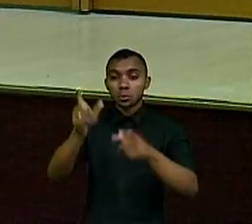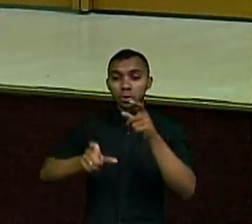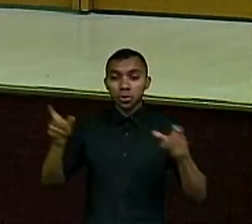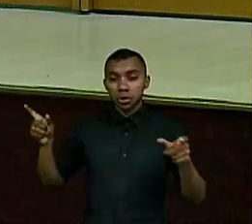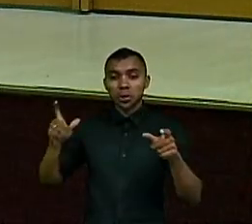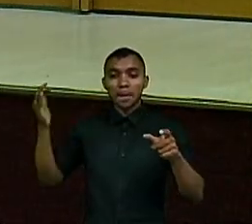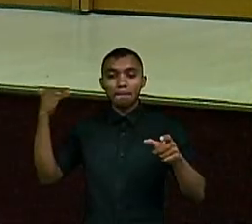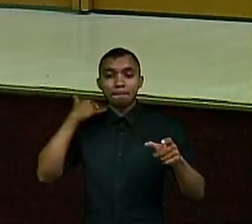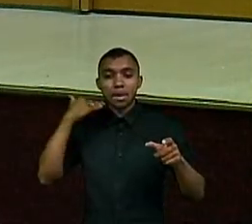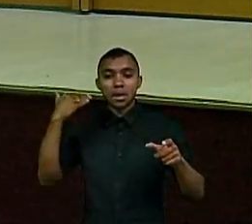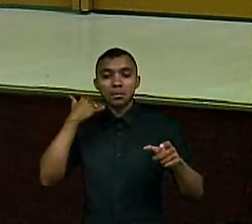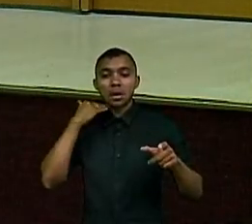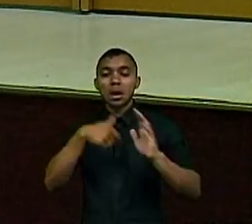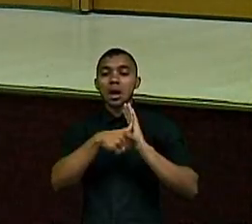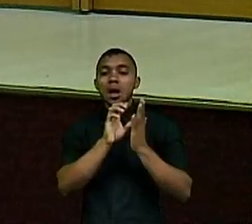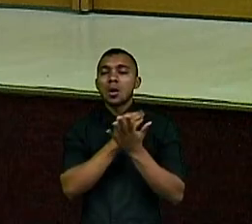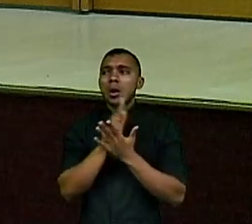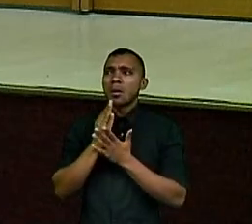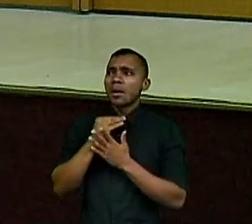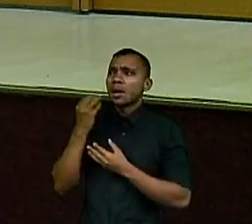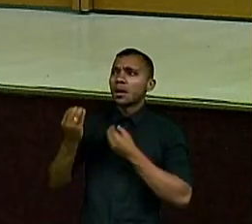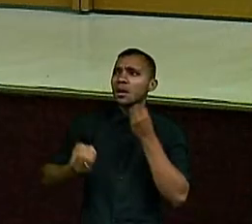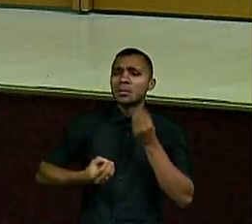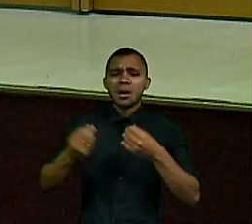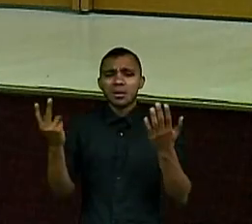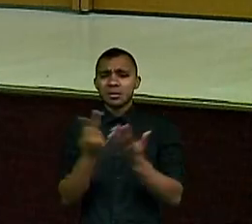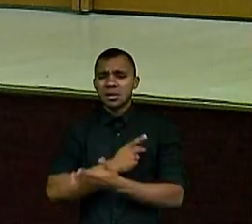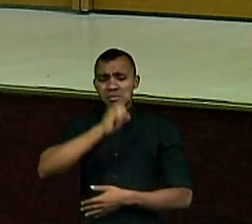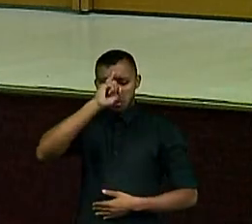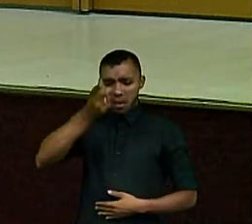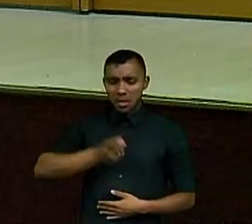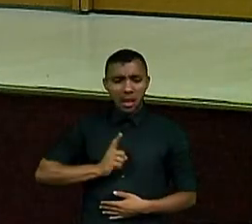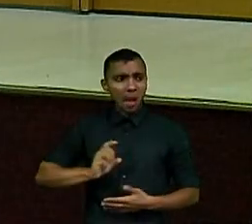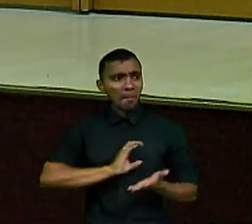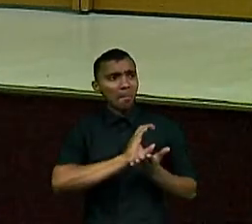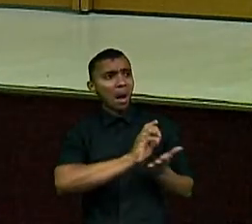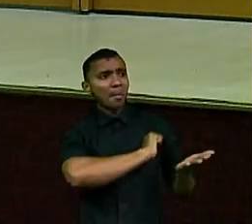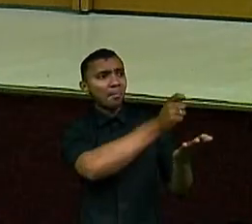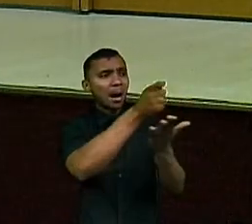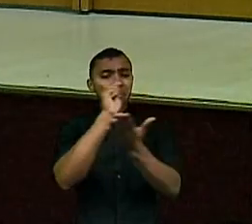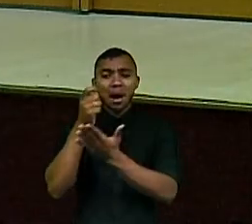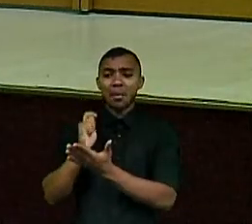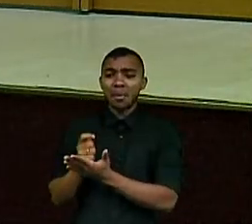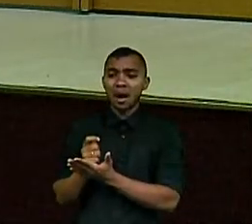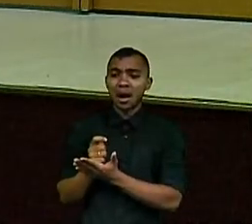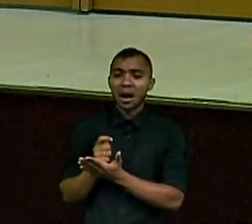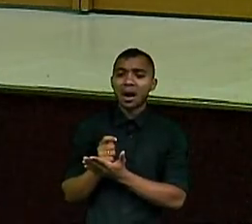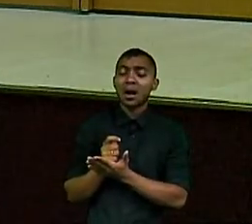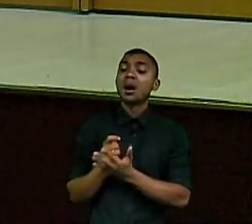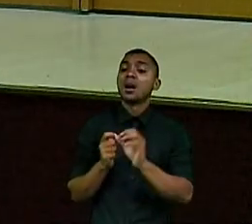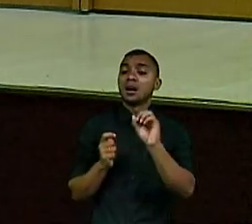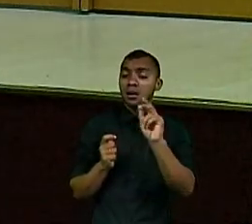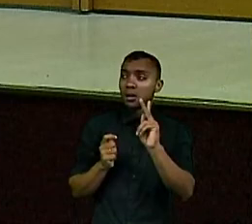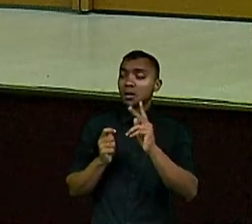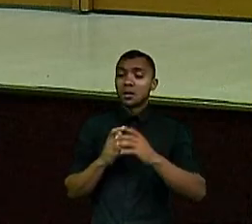começavam a criticar Esse regime que lhe cobrava impostos e comprava ele cobrava tributos